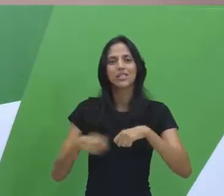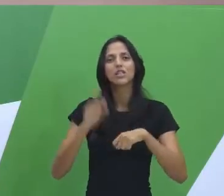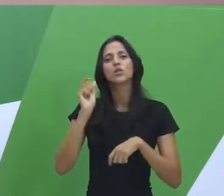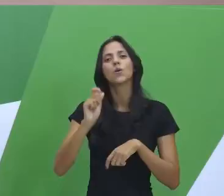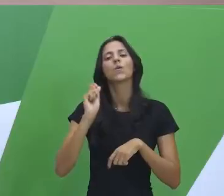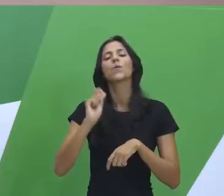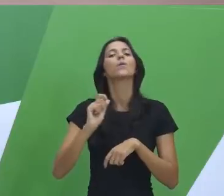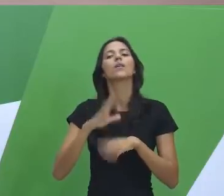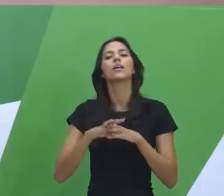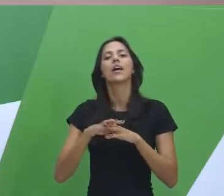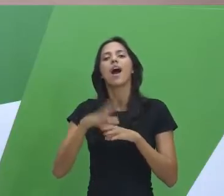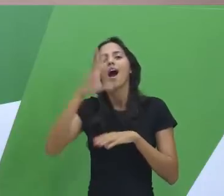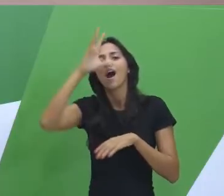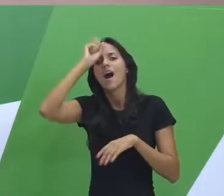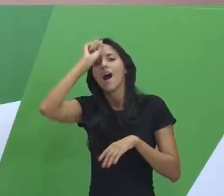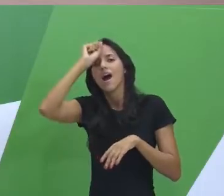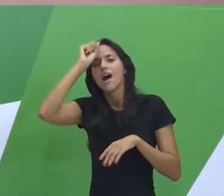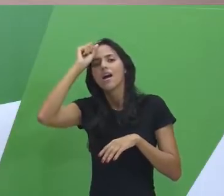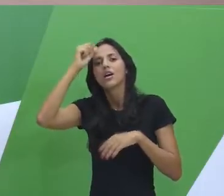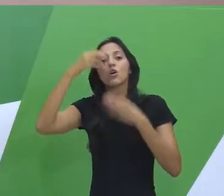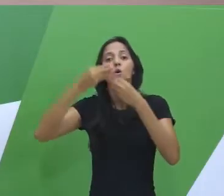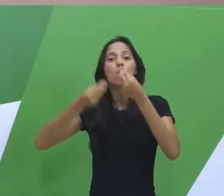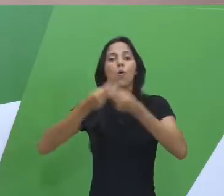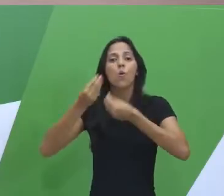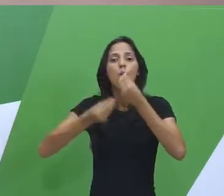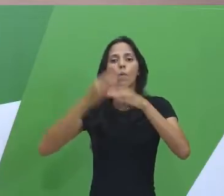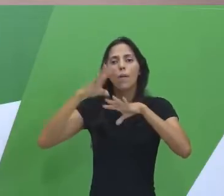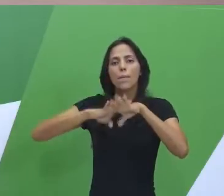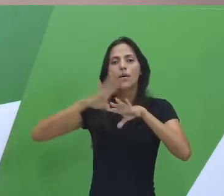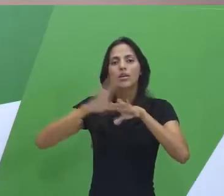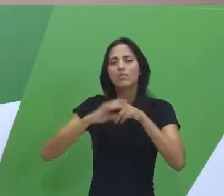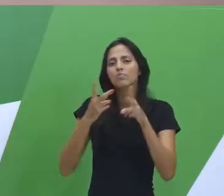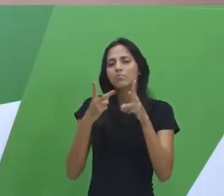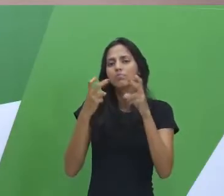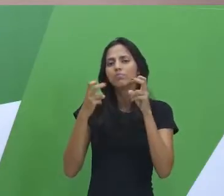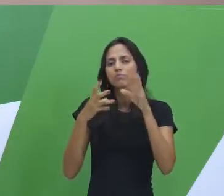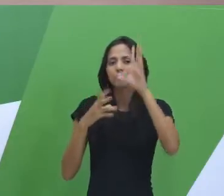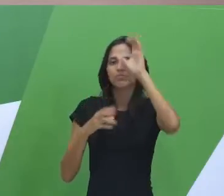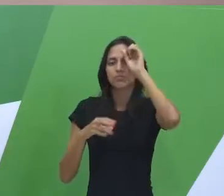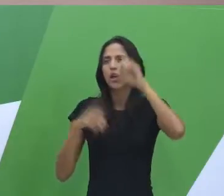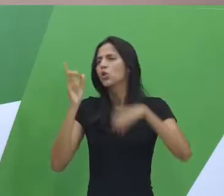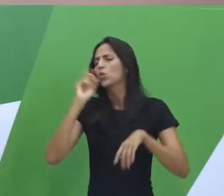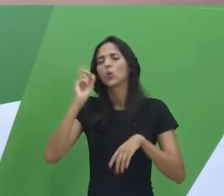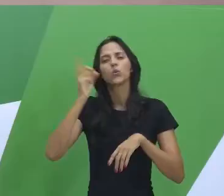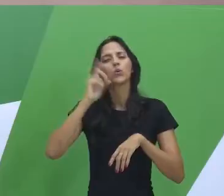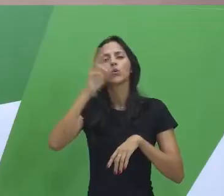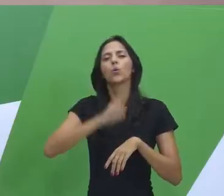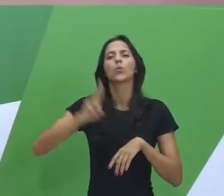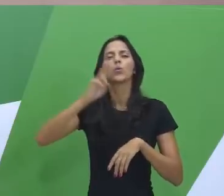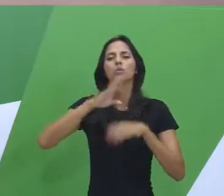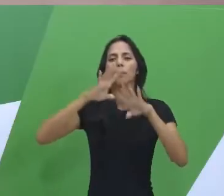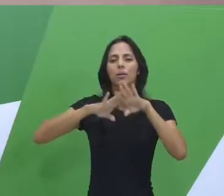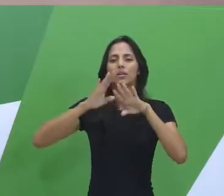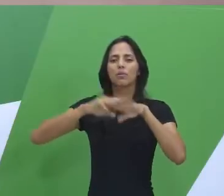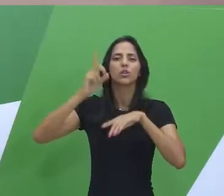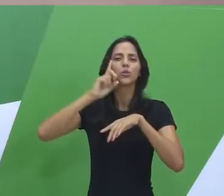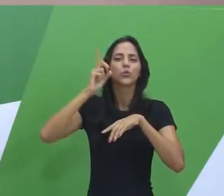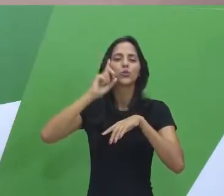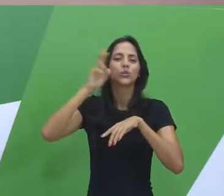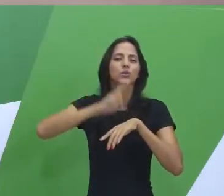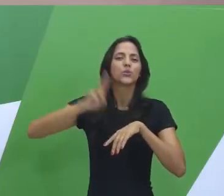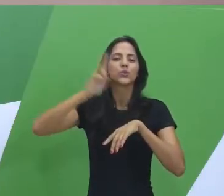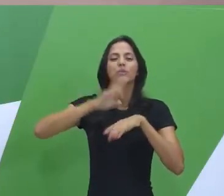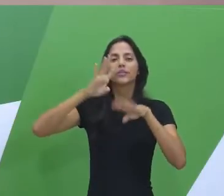que conquistar esse aprendizado e observar que ele está no teu dia a dia. E quando você navega com